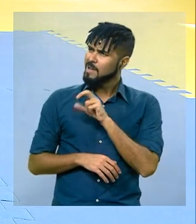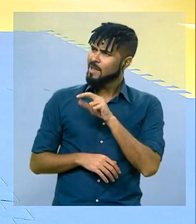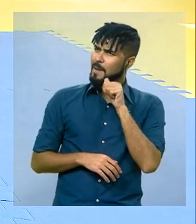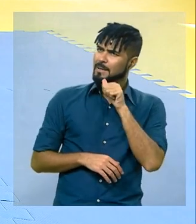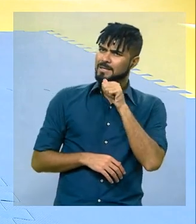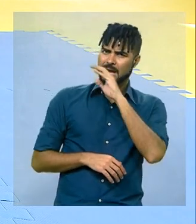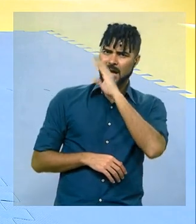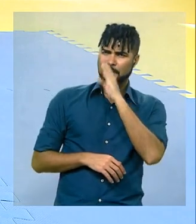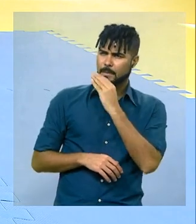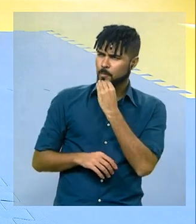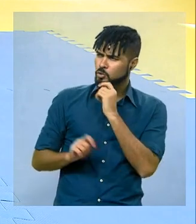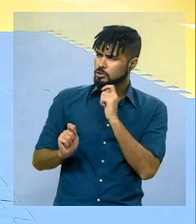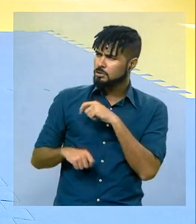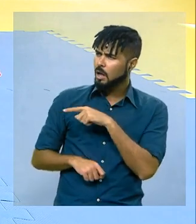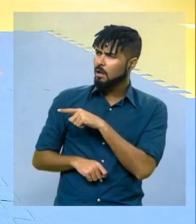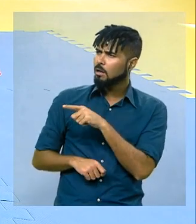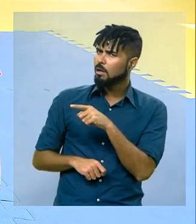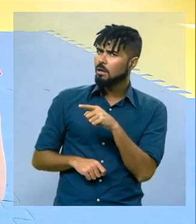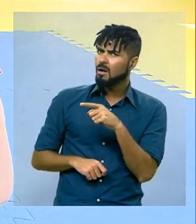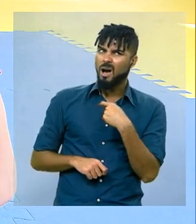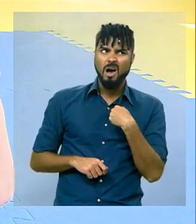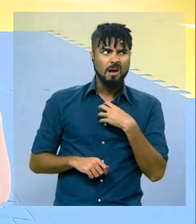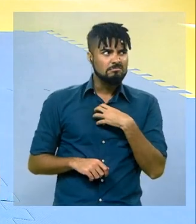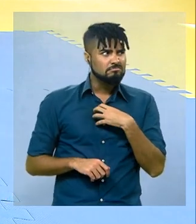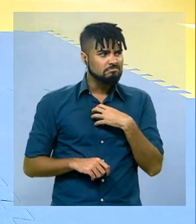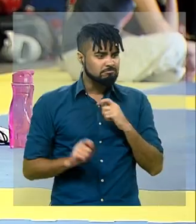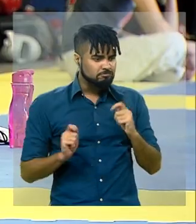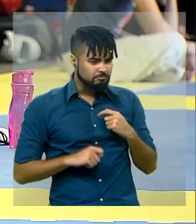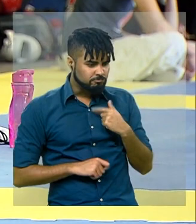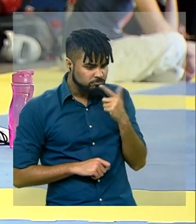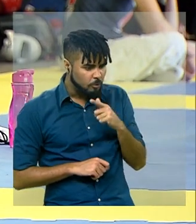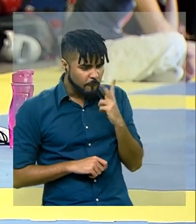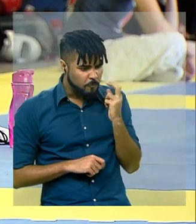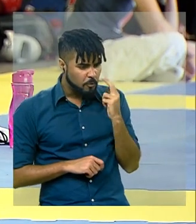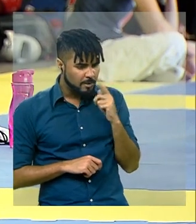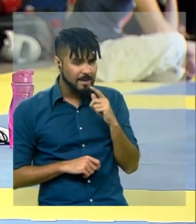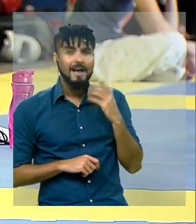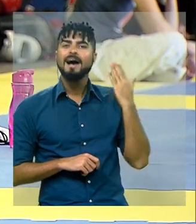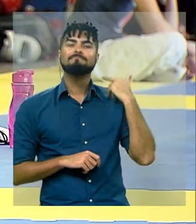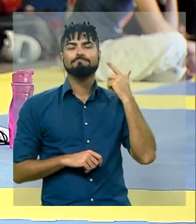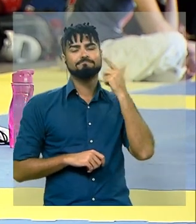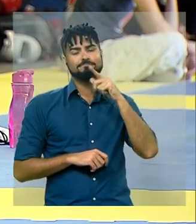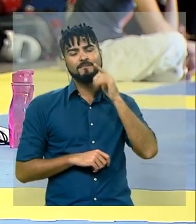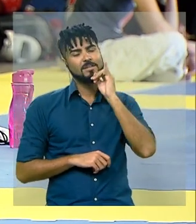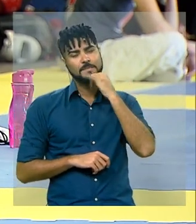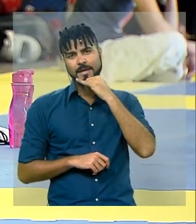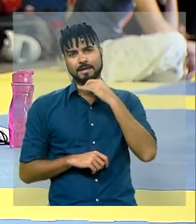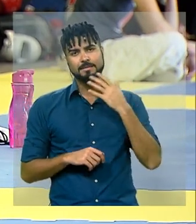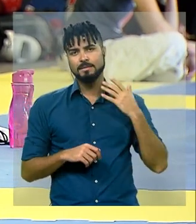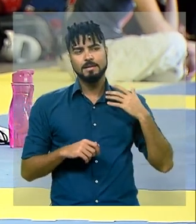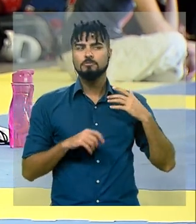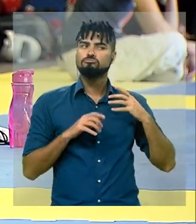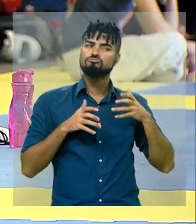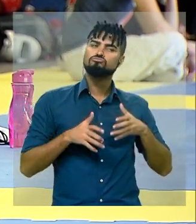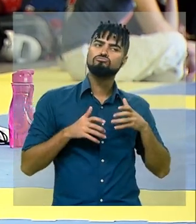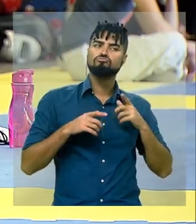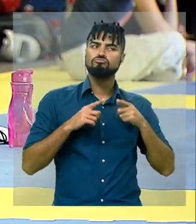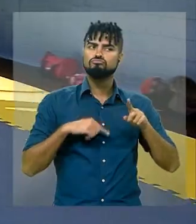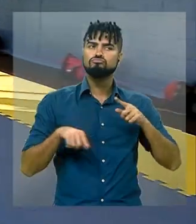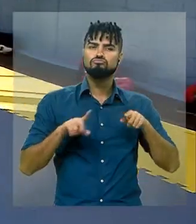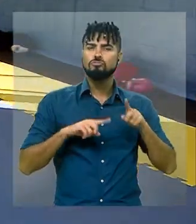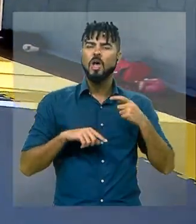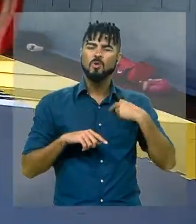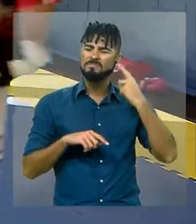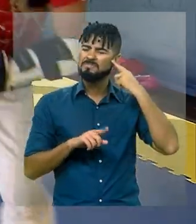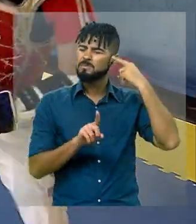tinham potencial, eu falei, é dessa vez. Mas infelizmente não veio antes, né, nos primeiros dias, mas eu sabia que ia acontecer.